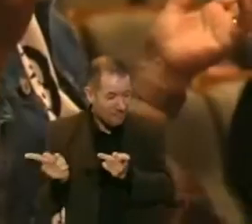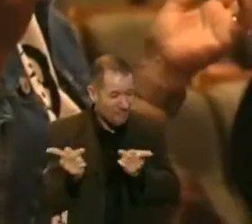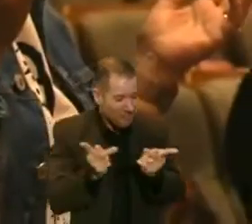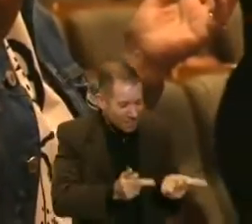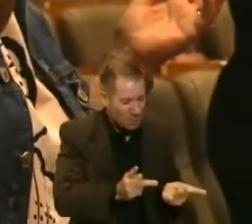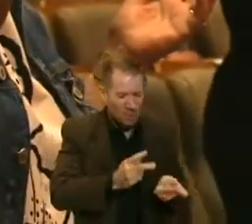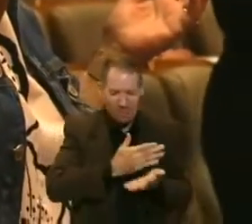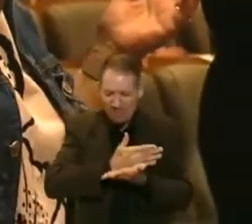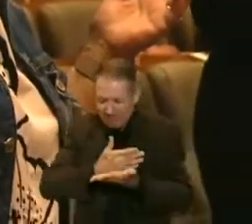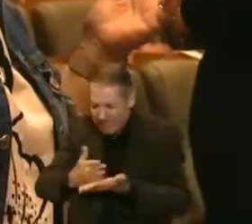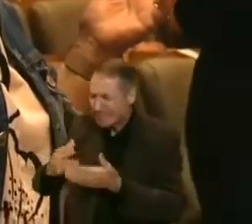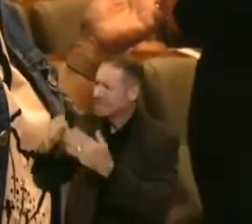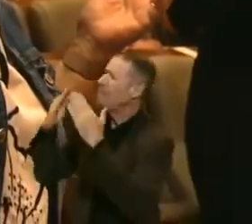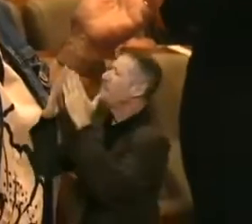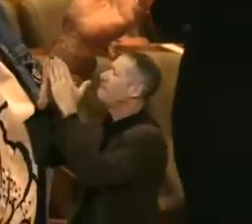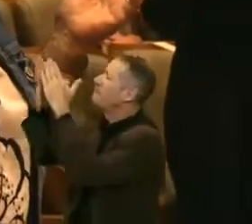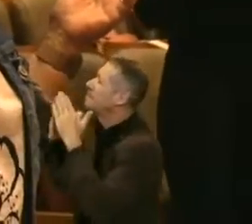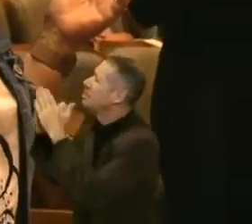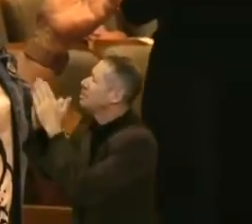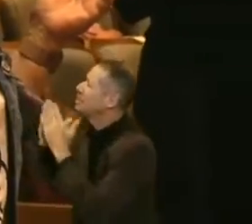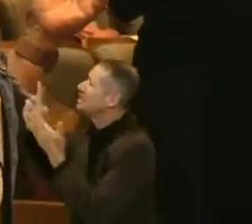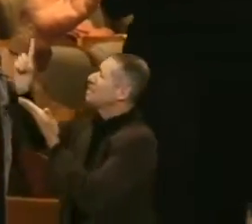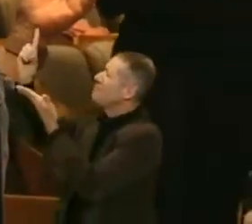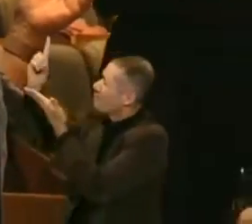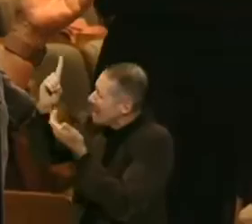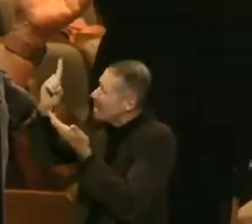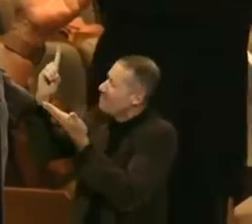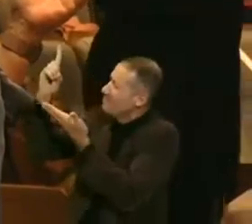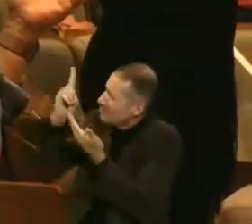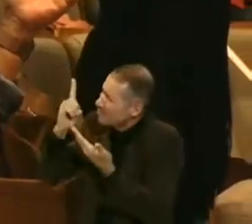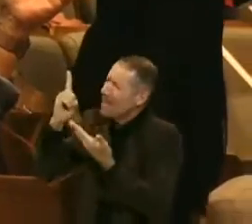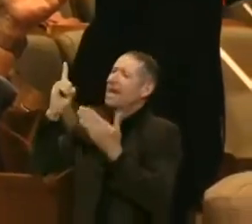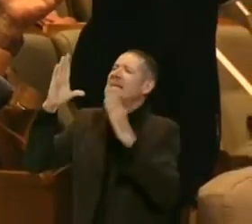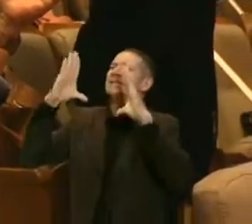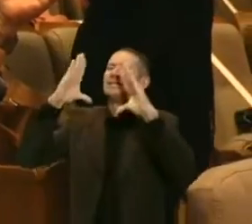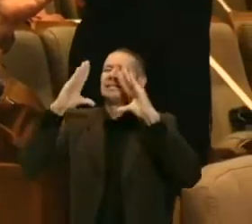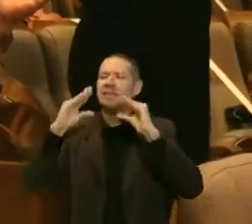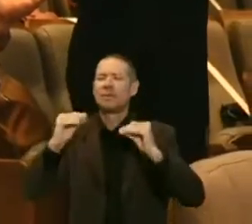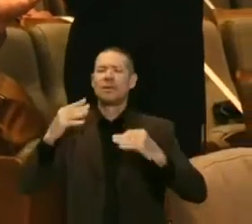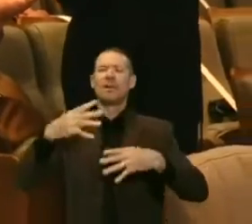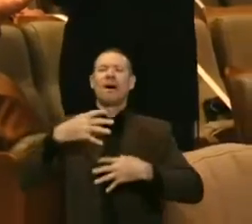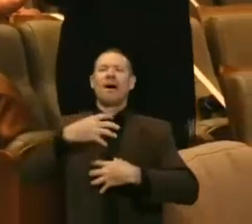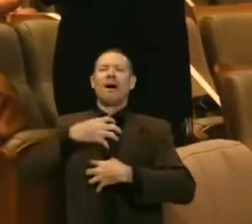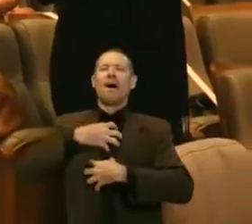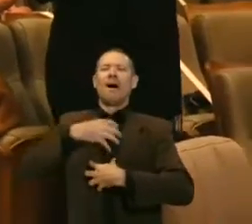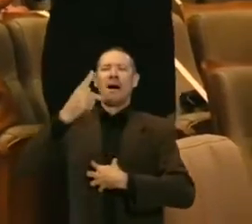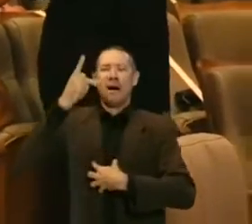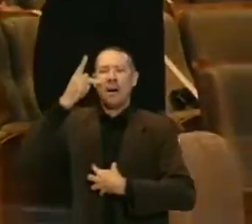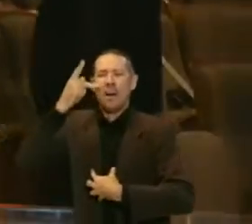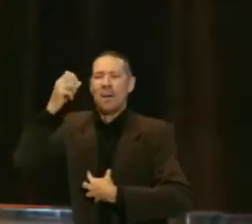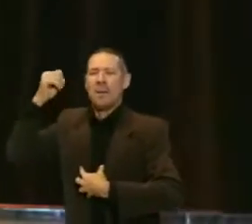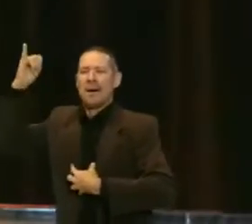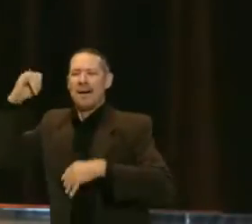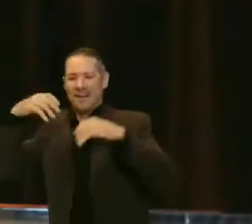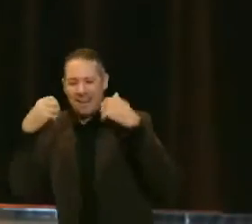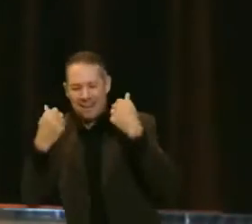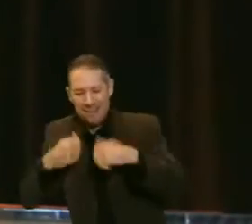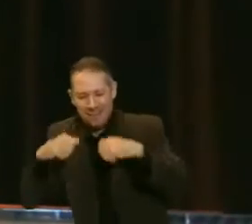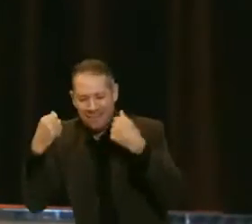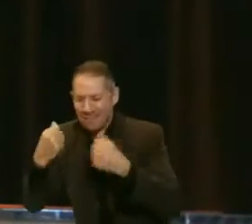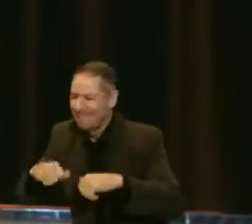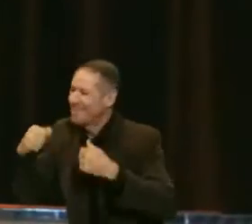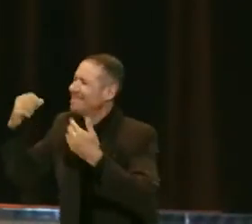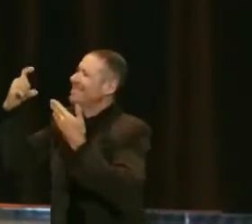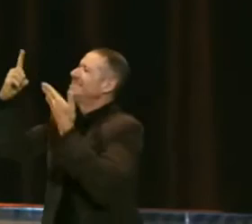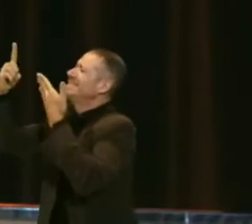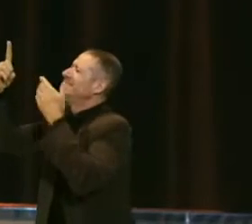clamar agora, comece a pedir: Deus, vem me visitar esta noite. Pai, eu preciso de